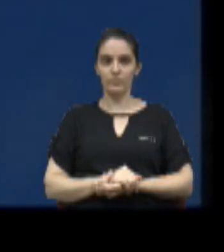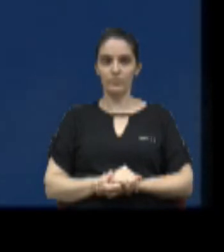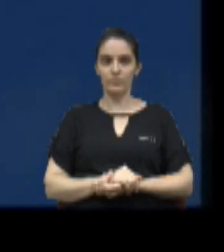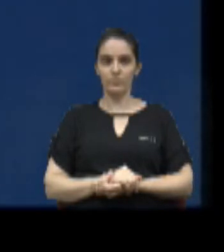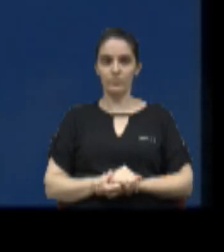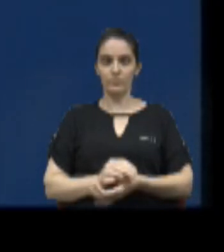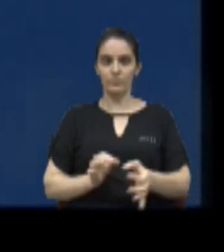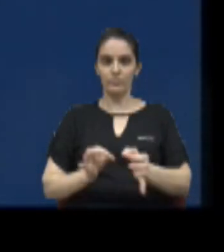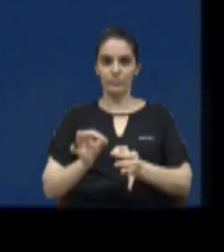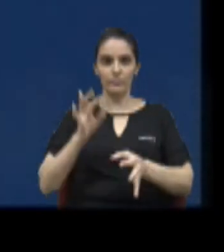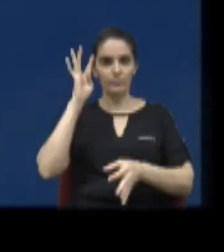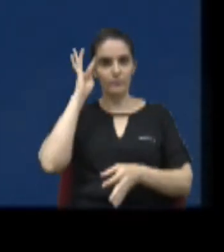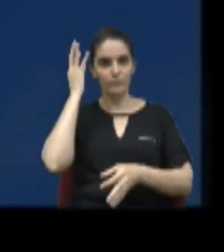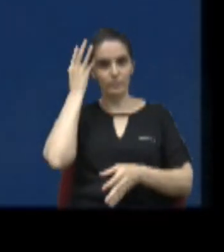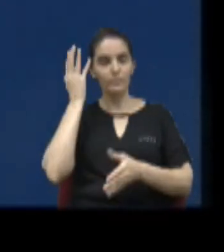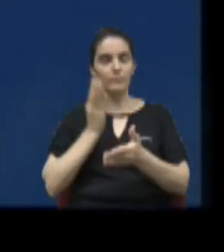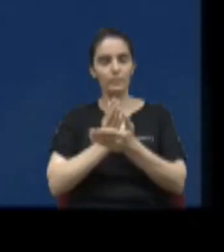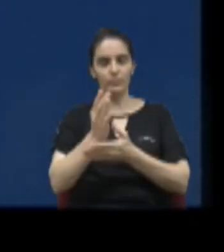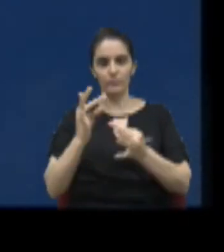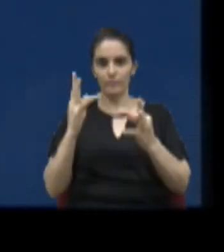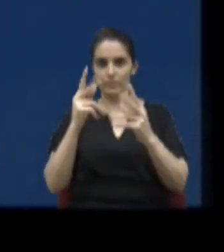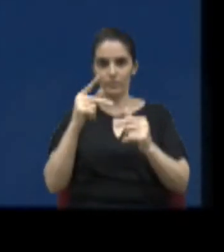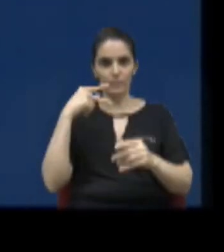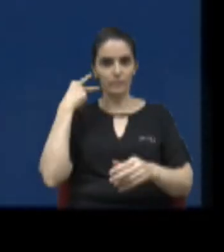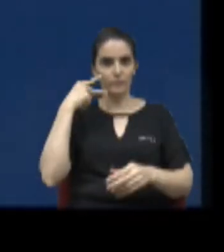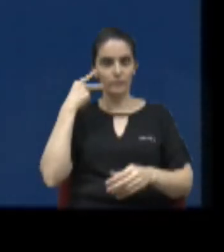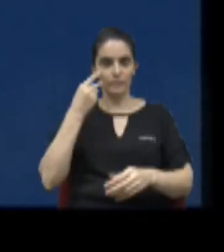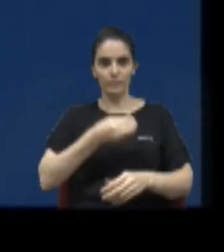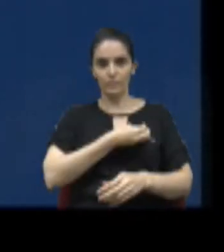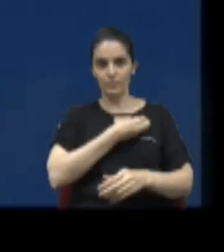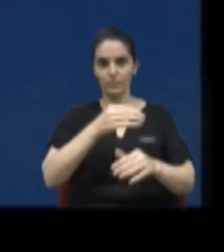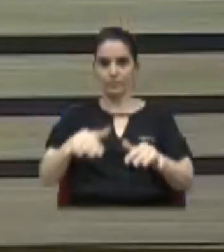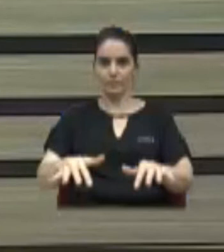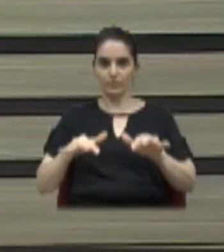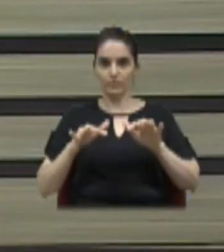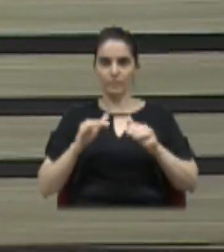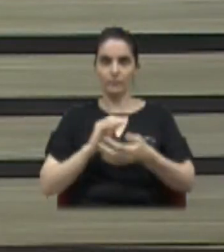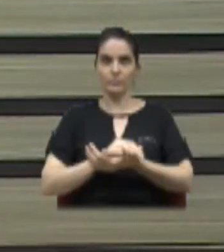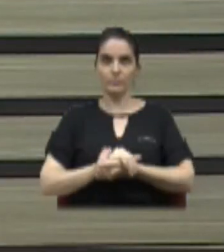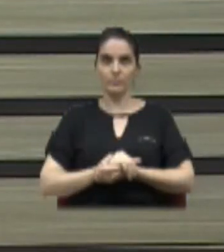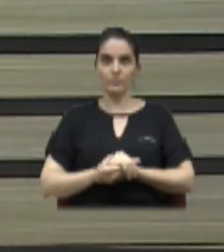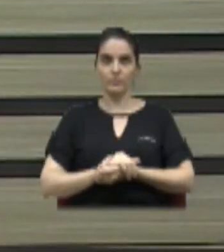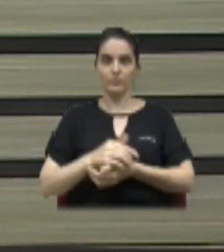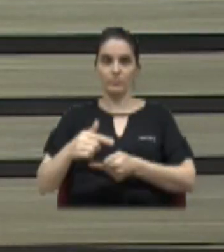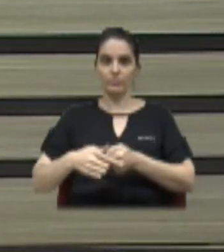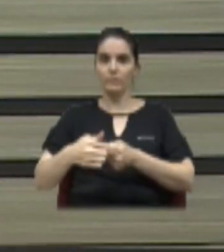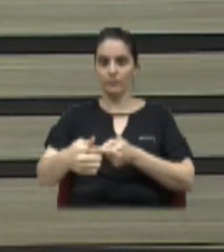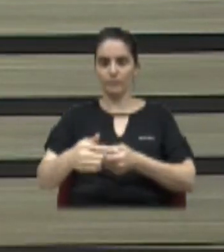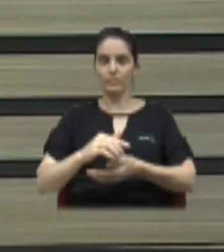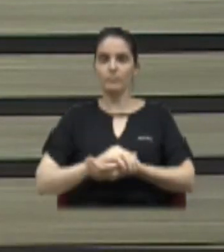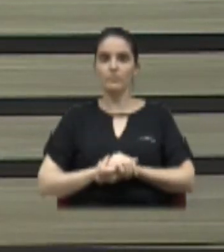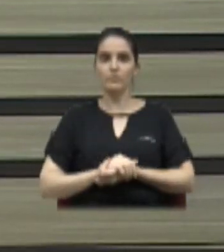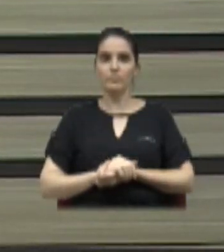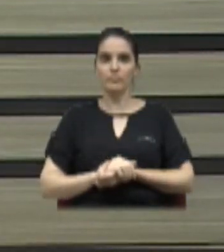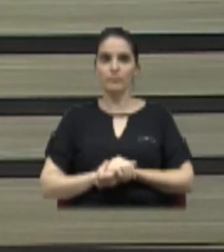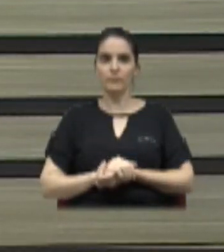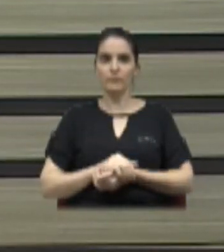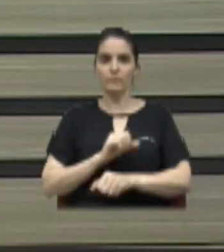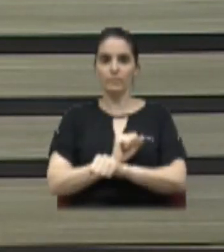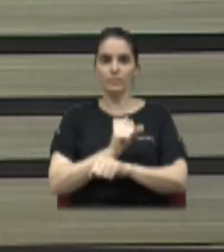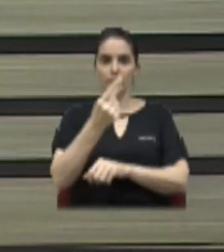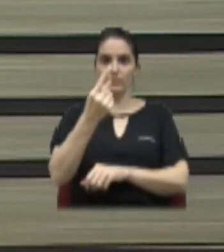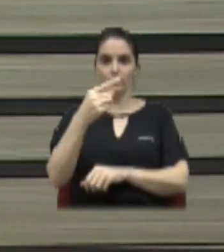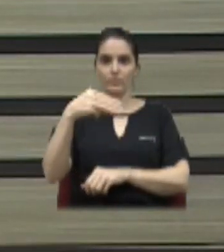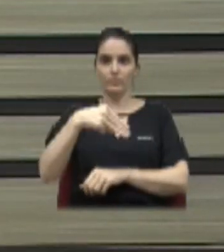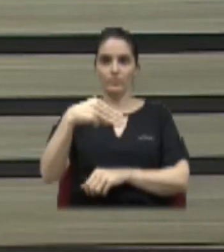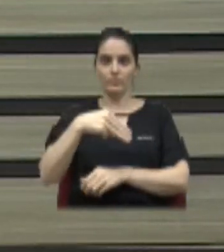O projeto de resolução foi aprovado por todos os vereadores presentes no plenário, a prorrogação dos trabalhos. A sessão está suspensa por